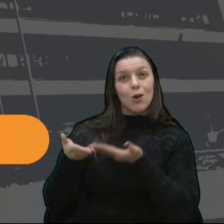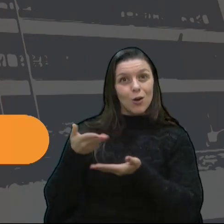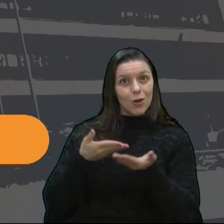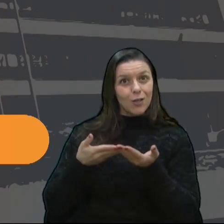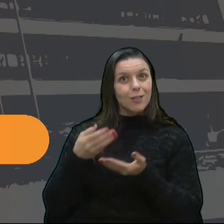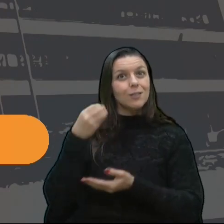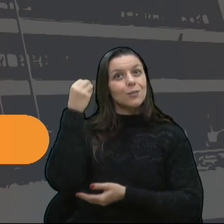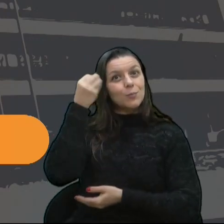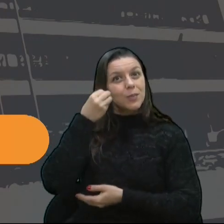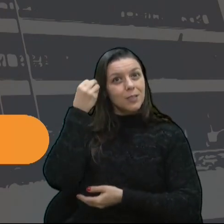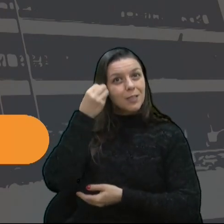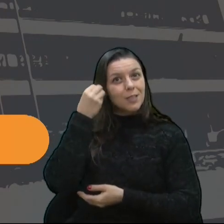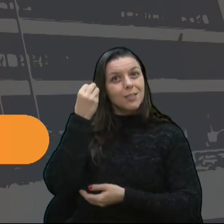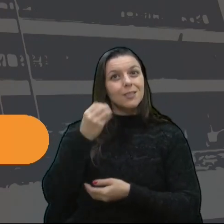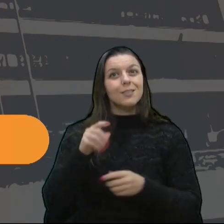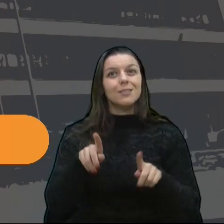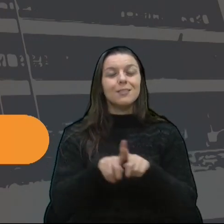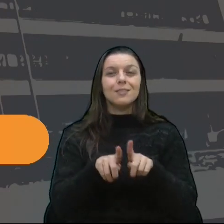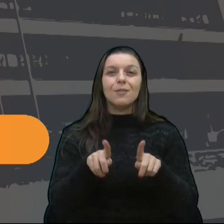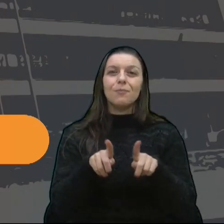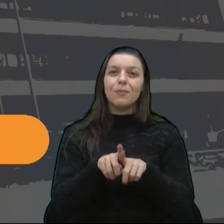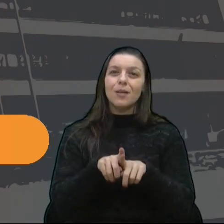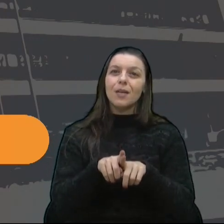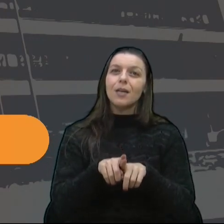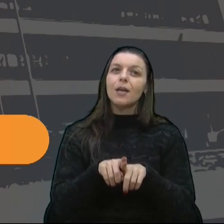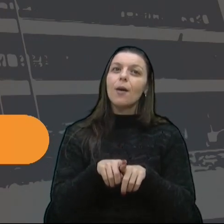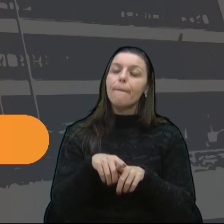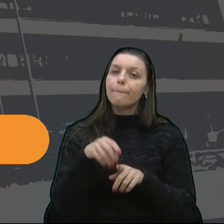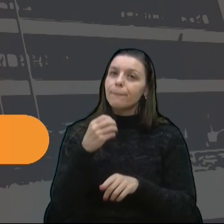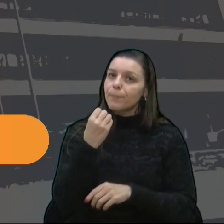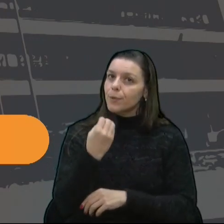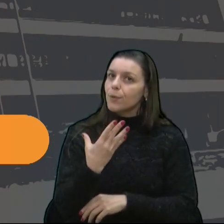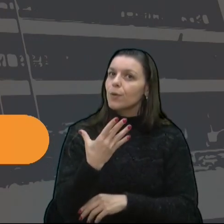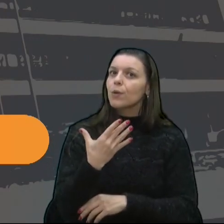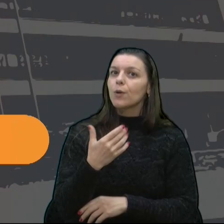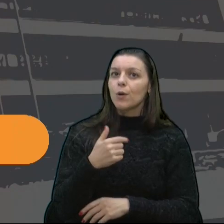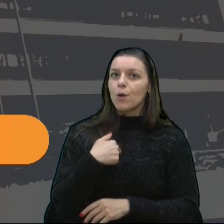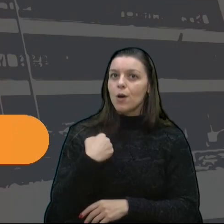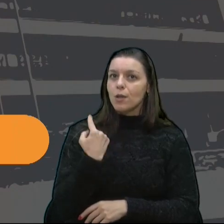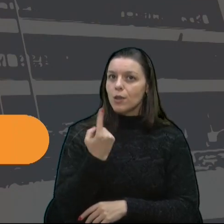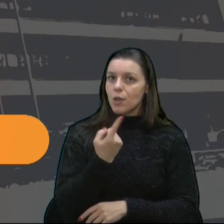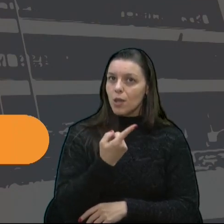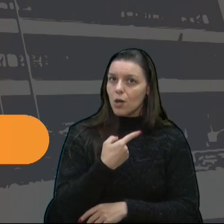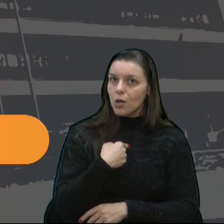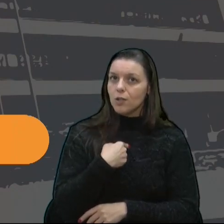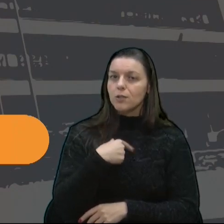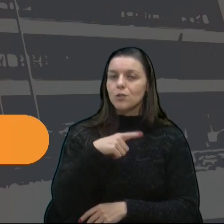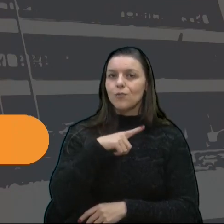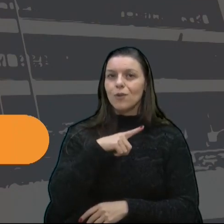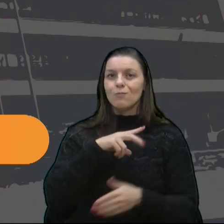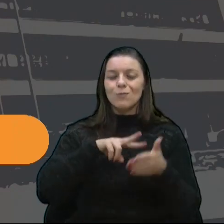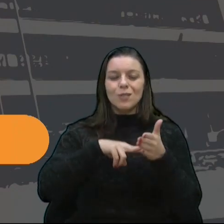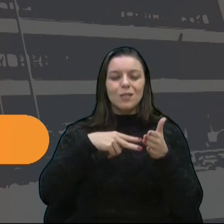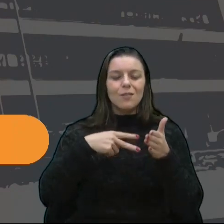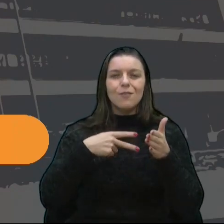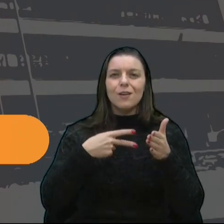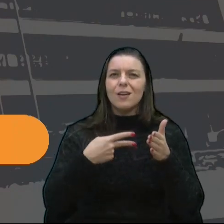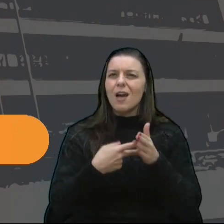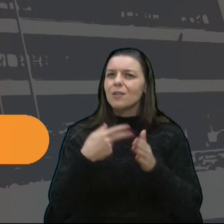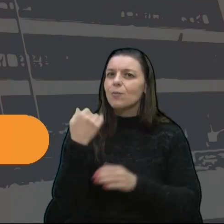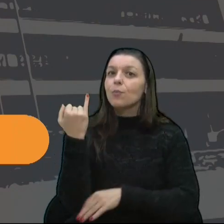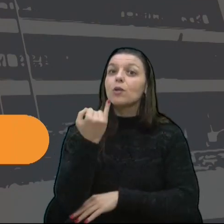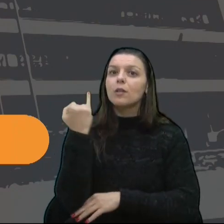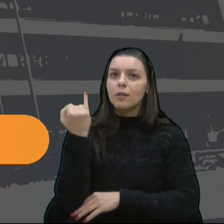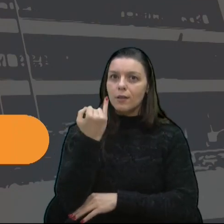aqui foram muito significativas. Eu creio que todos nós saímos, né, dessa rodada